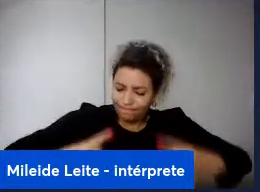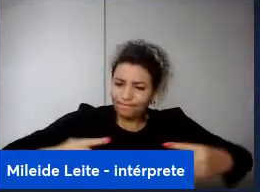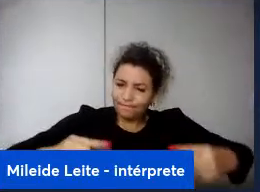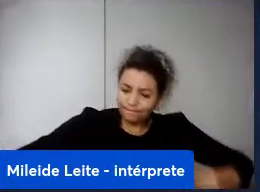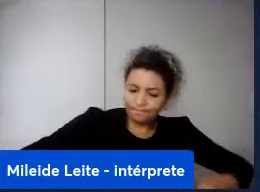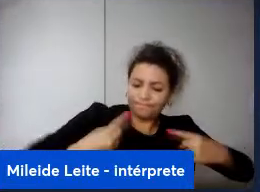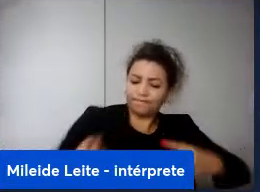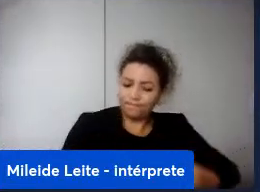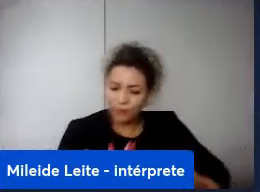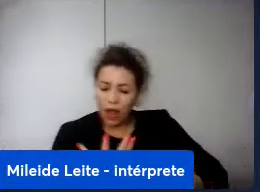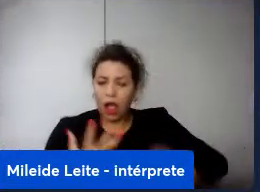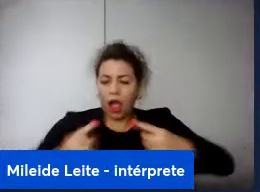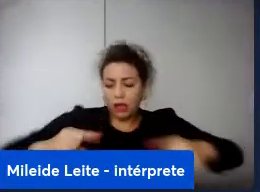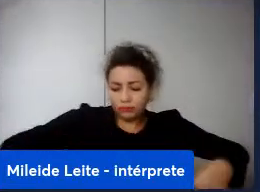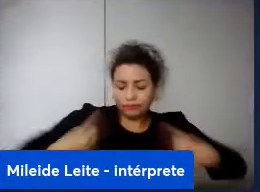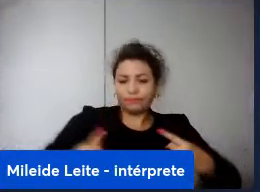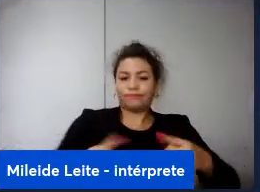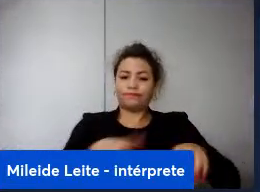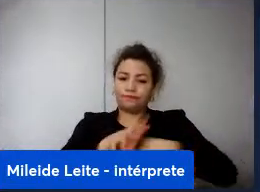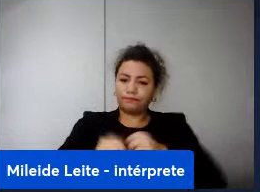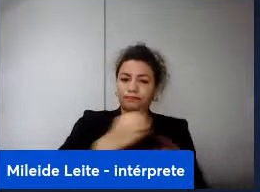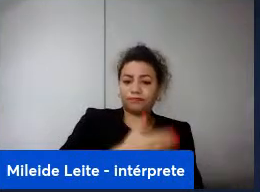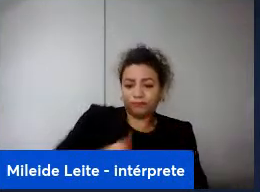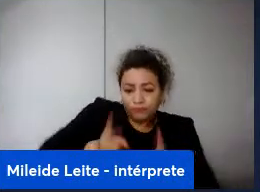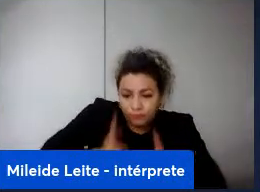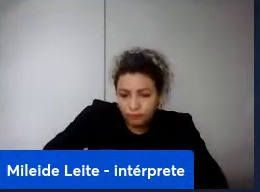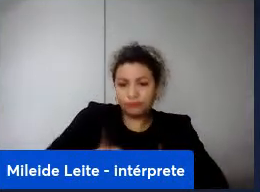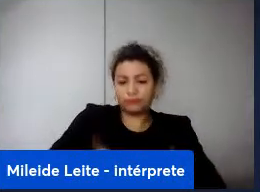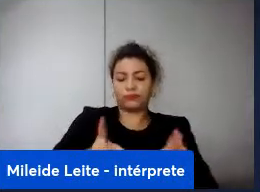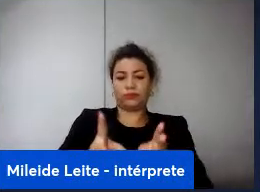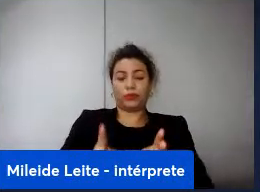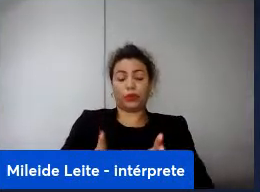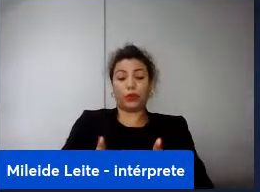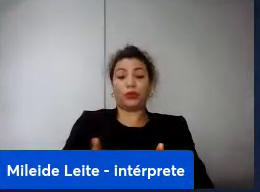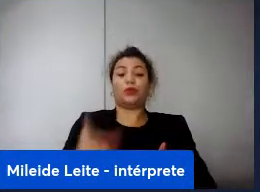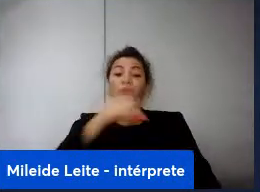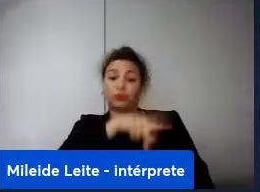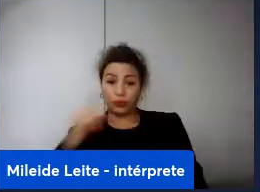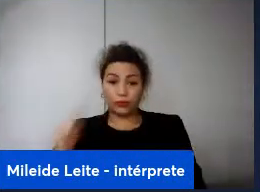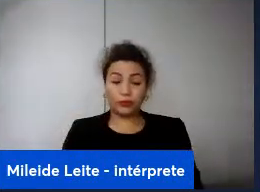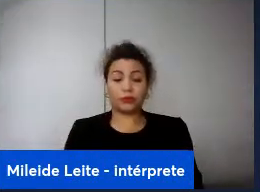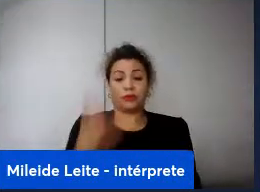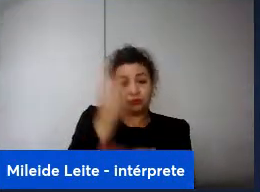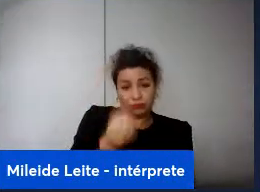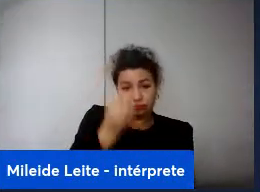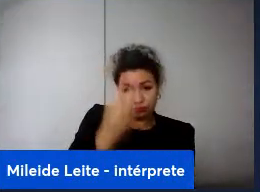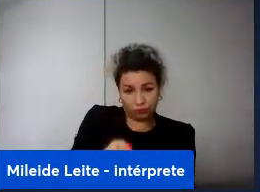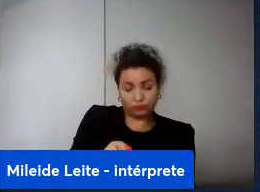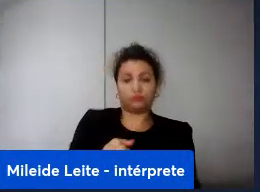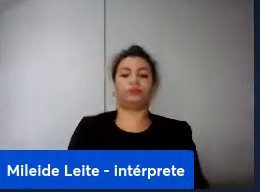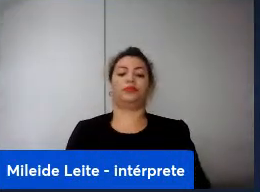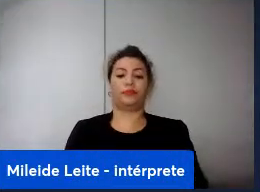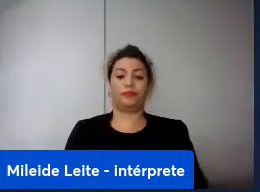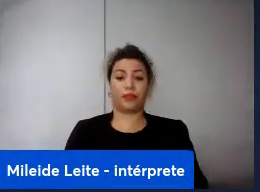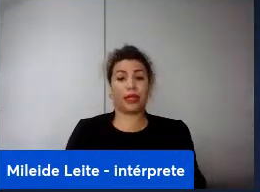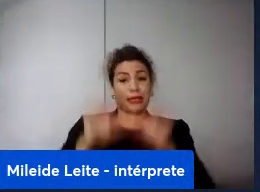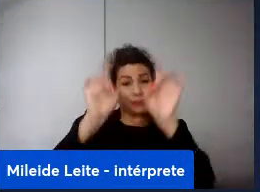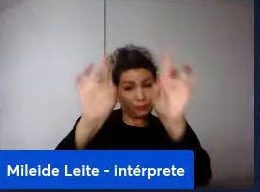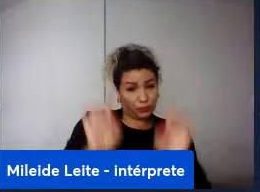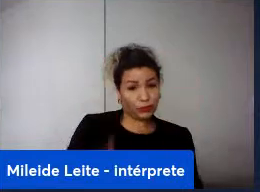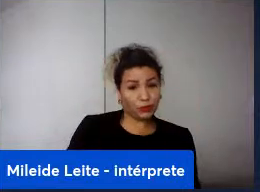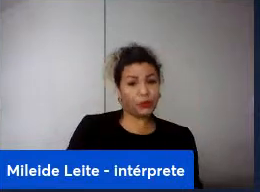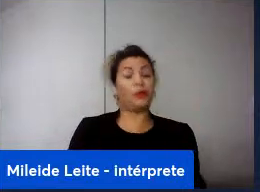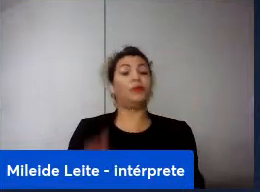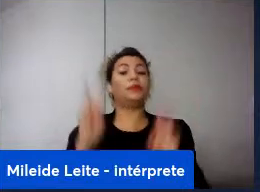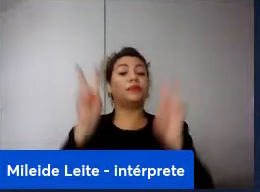apresentam a formação inicial e continuada dos professores alfabetizadores, especialmente no que